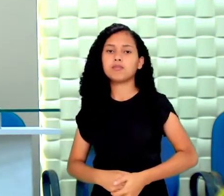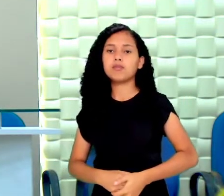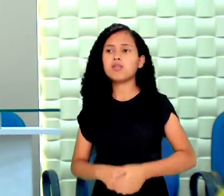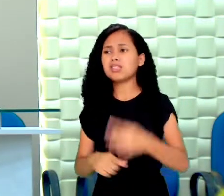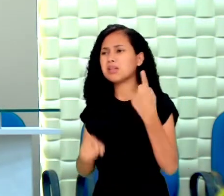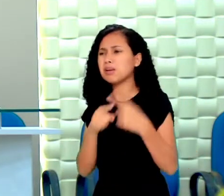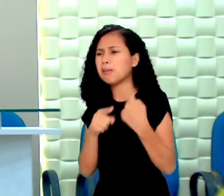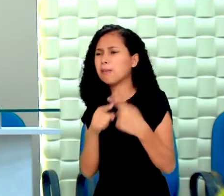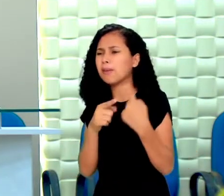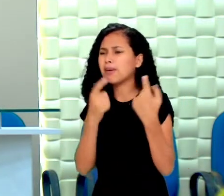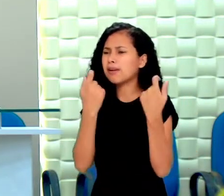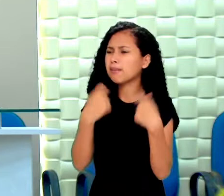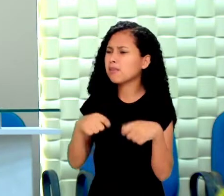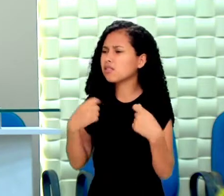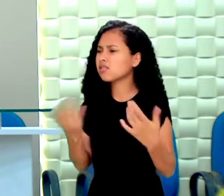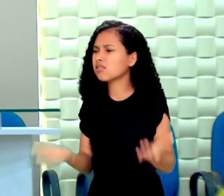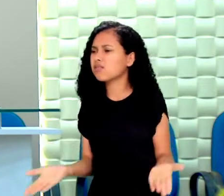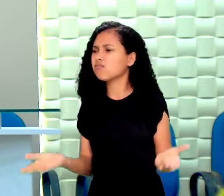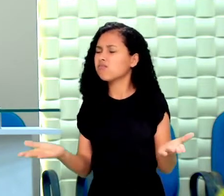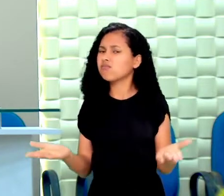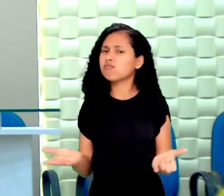Por que a necessidade?